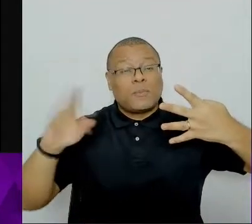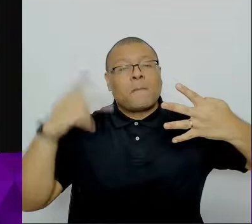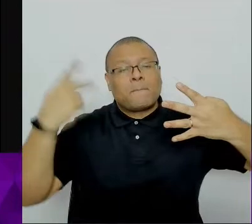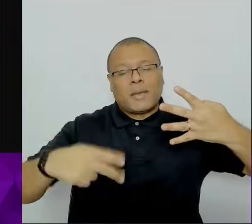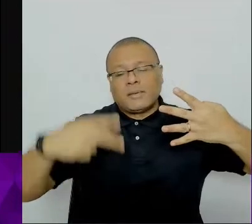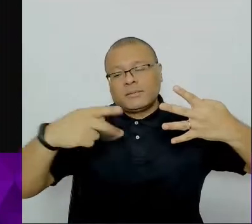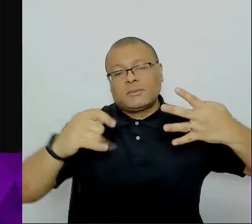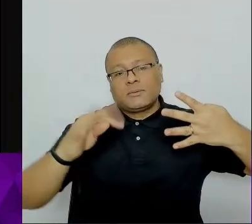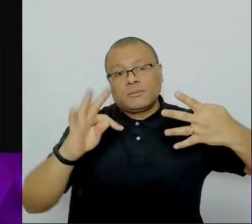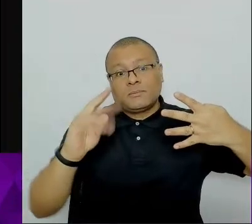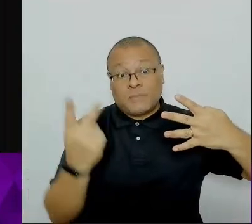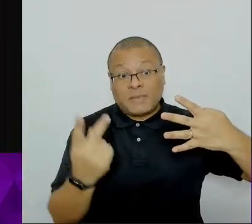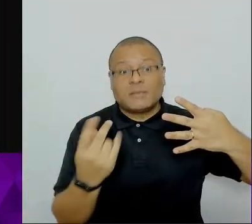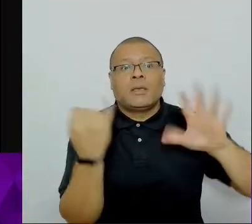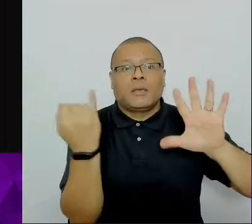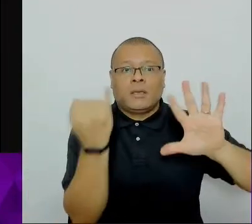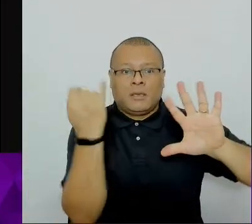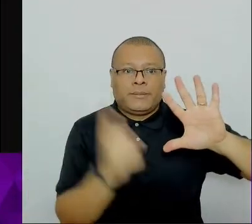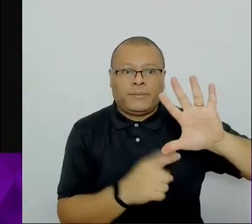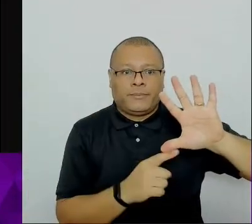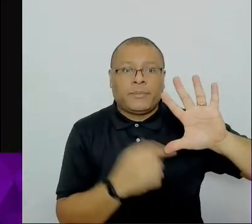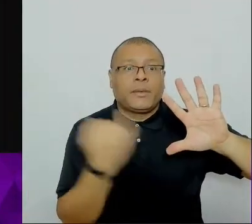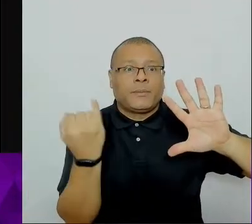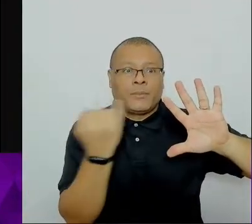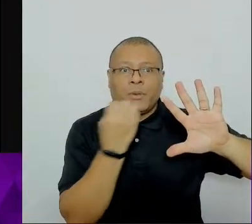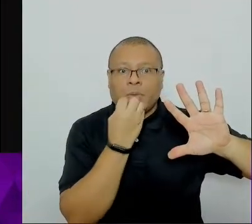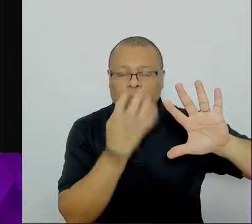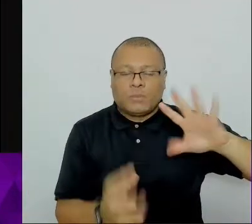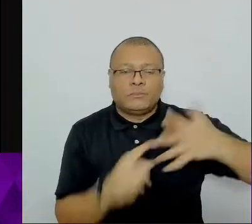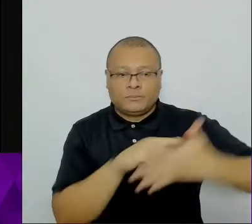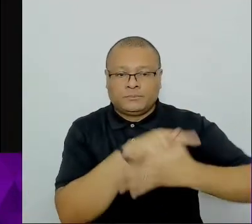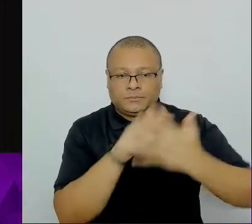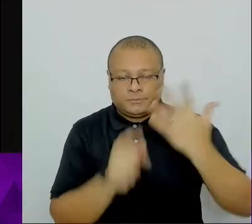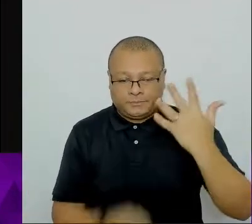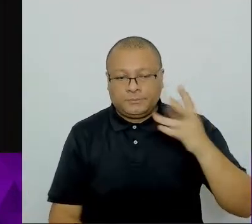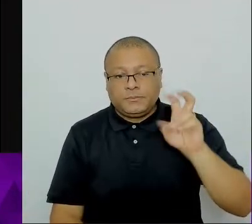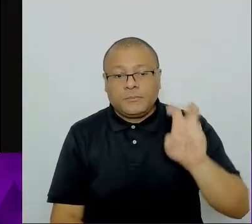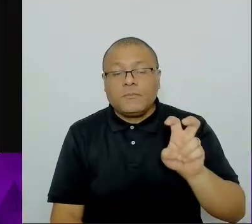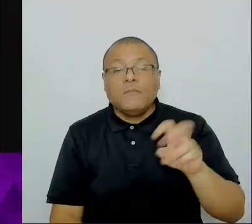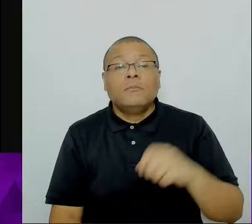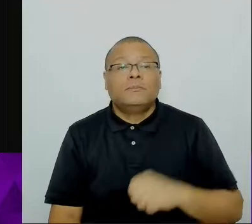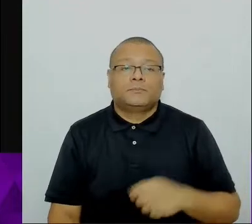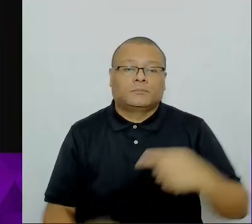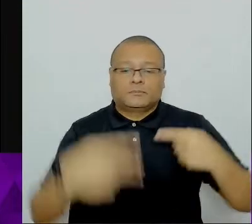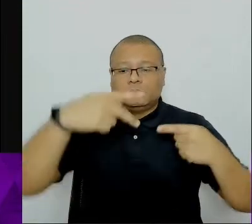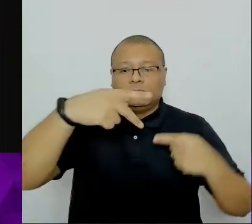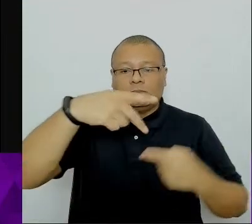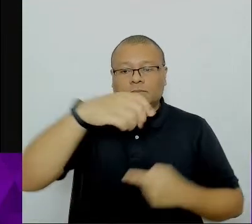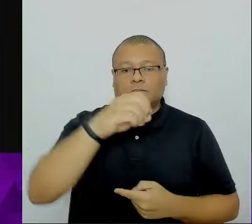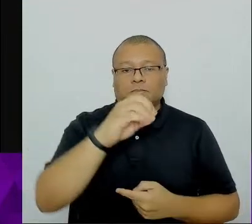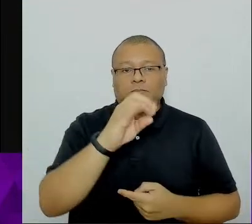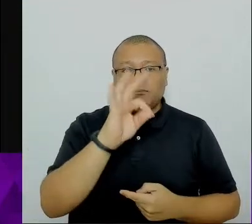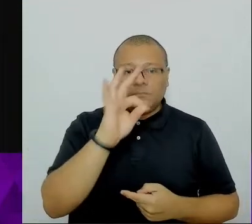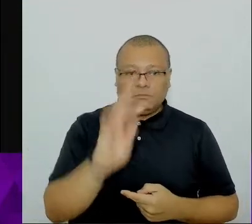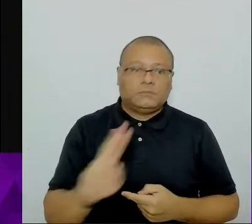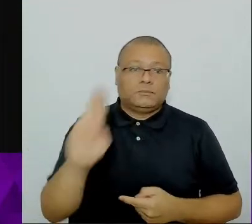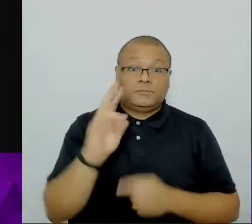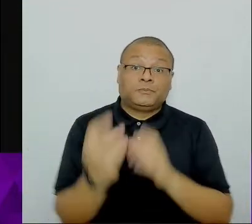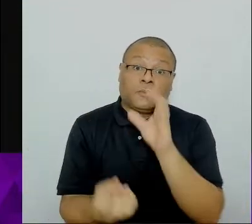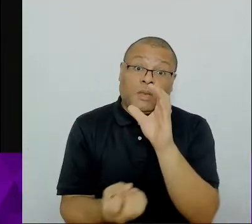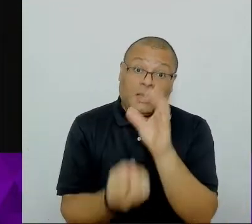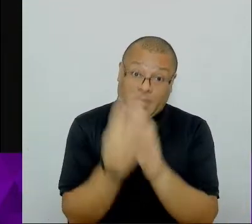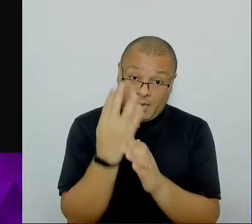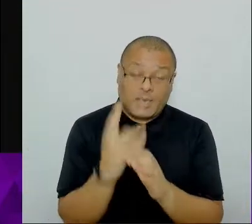método muito importante, muito bom, e eu vou explicar por quê. Então, o POST, ele é usado para criar um